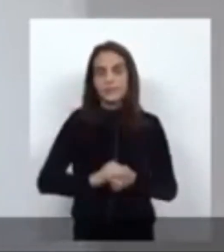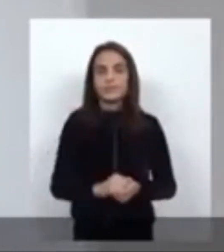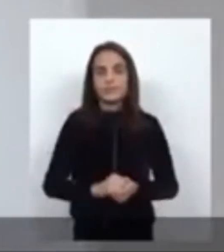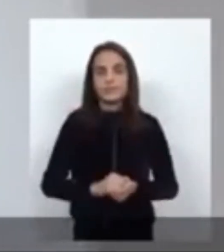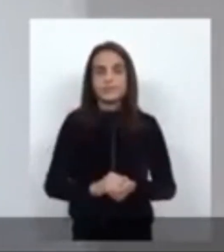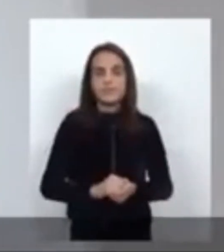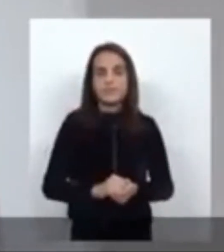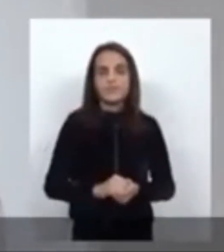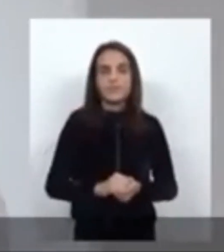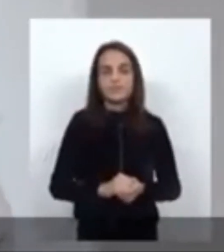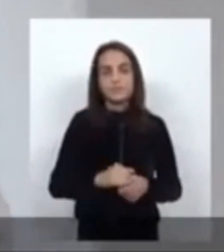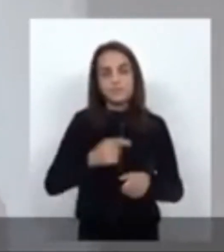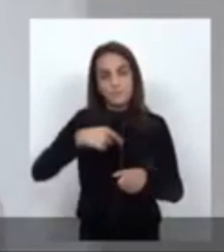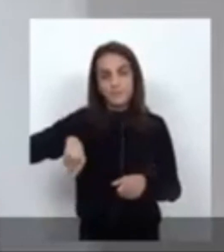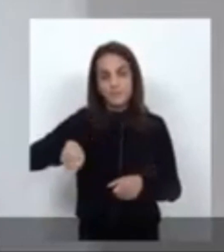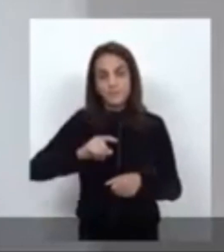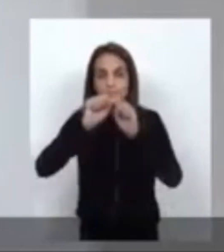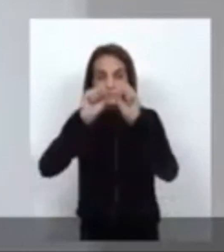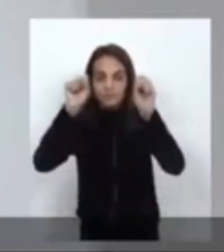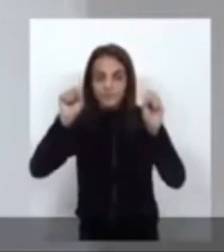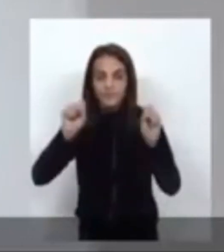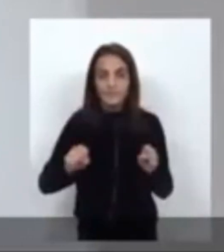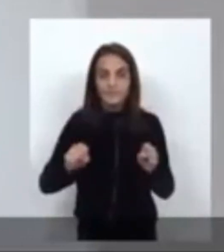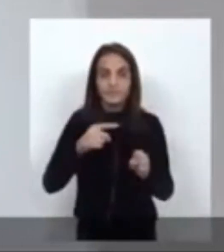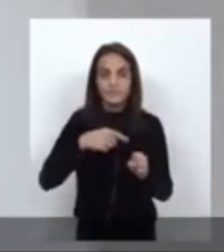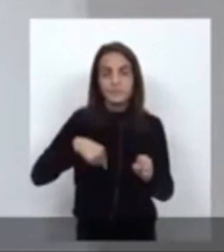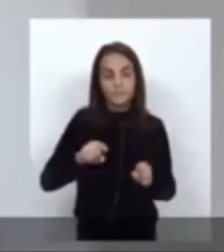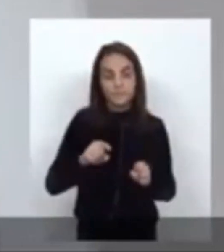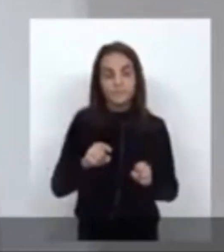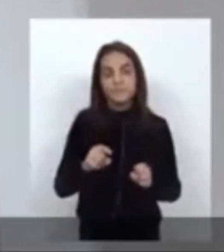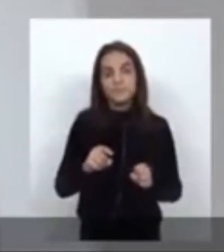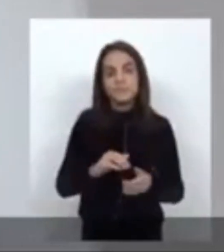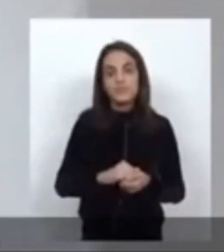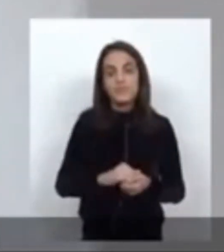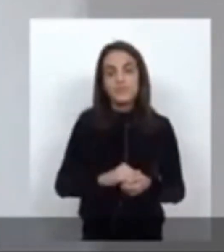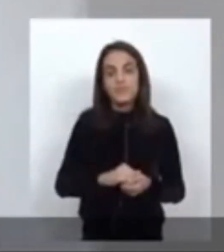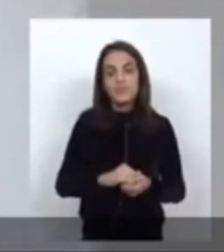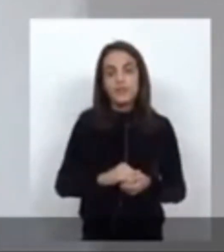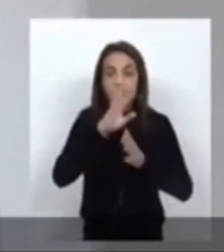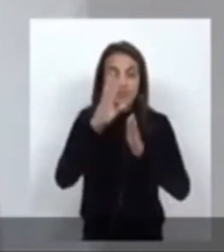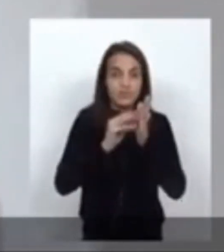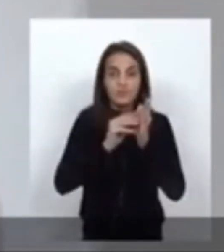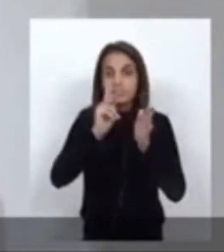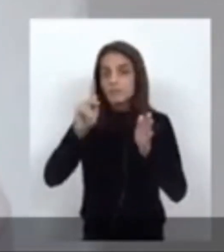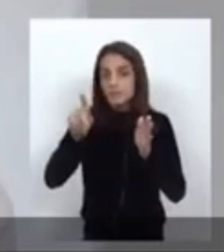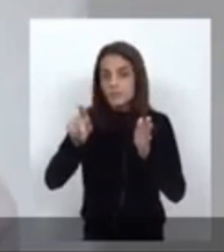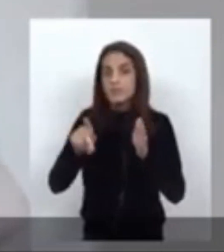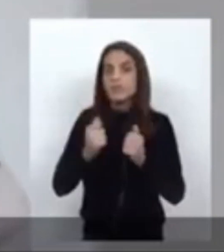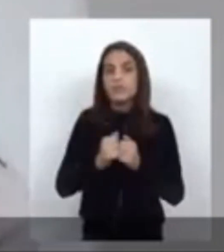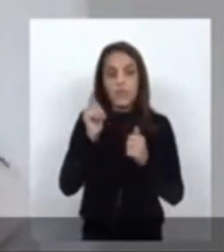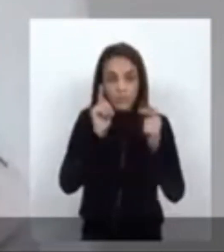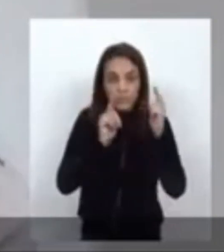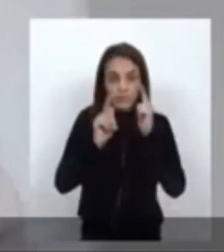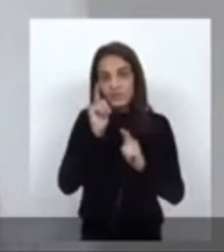respostas. Então, o sistema randomiza, que a gente chama, que é justamente para que todos os professores sejam avaliados